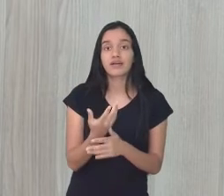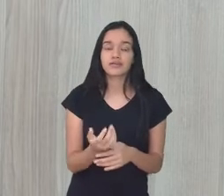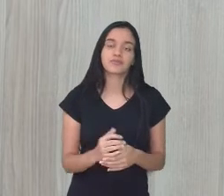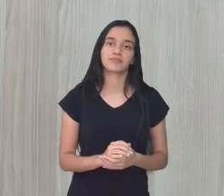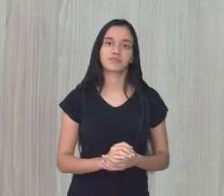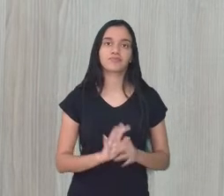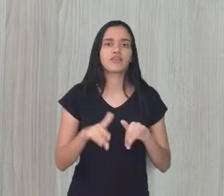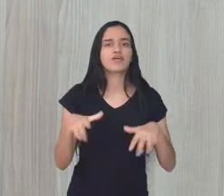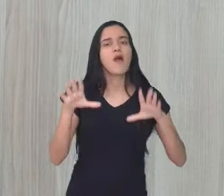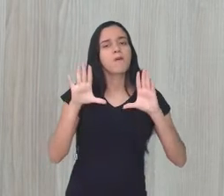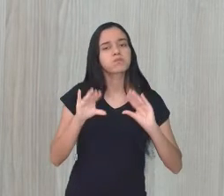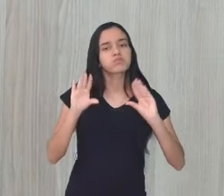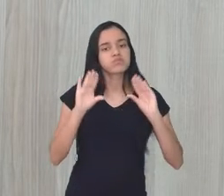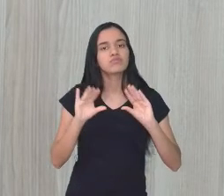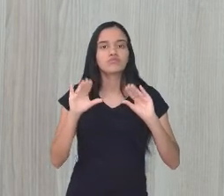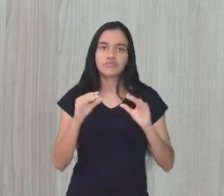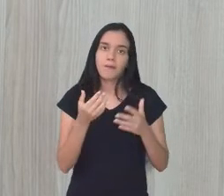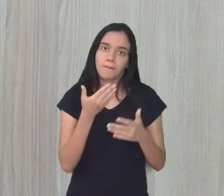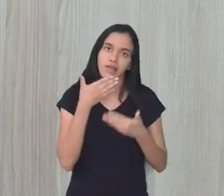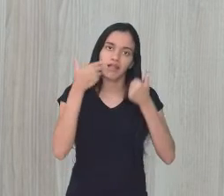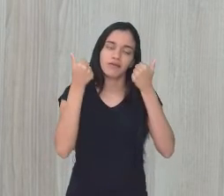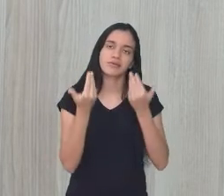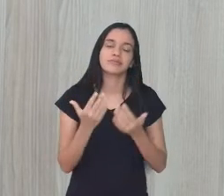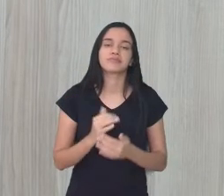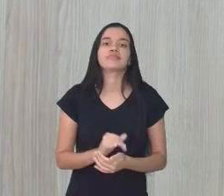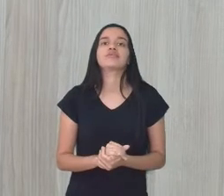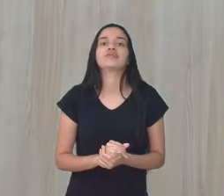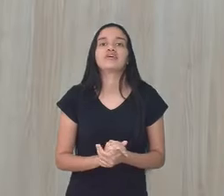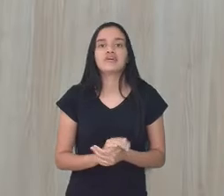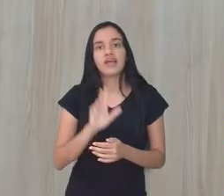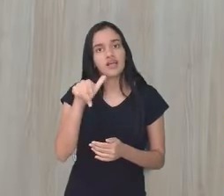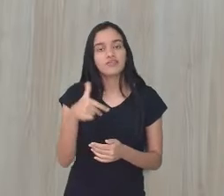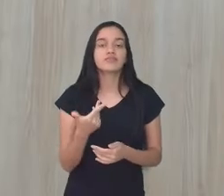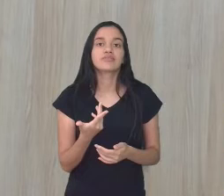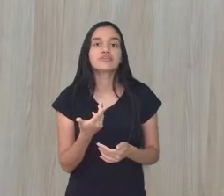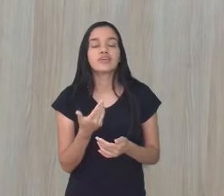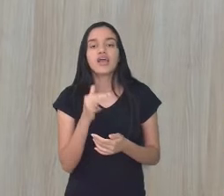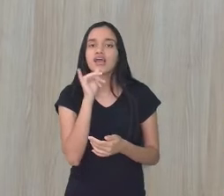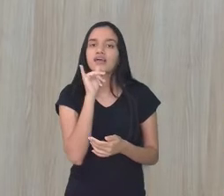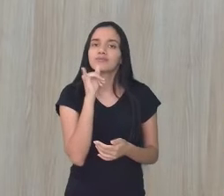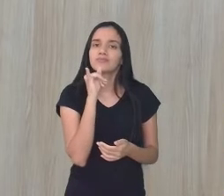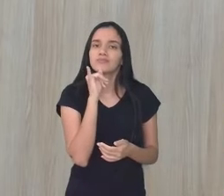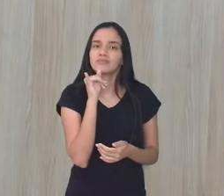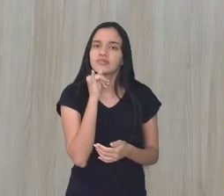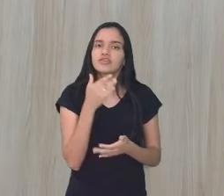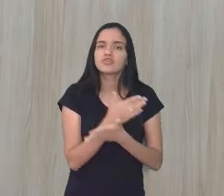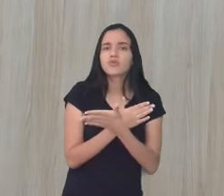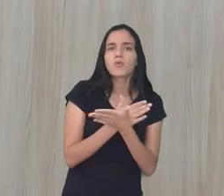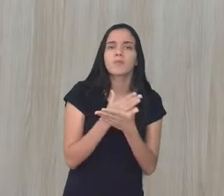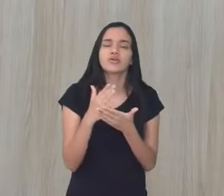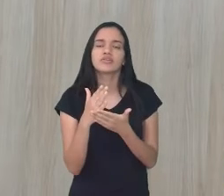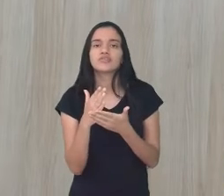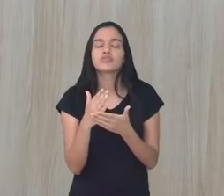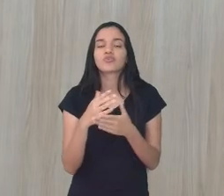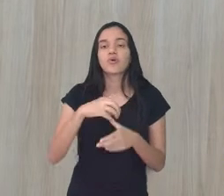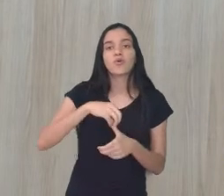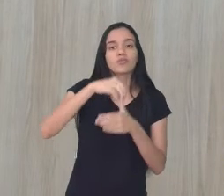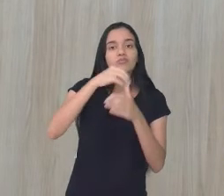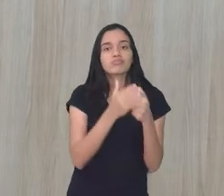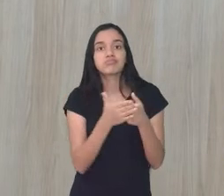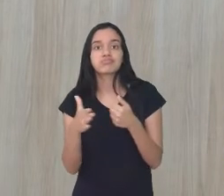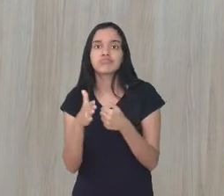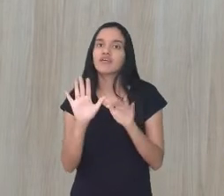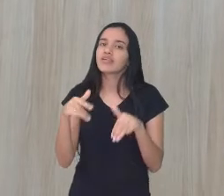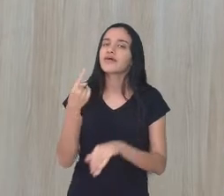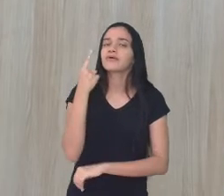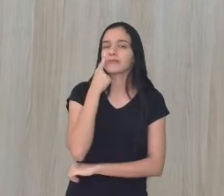seja o mais confortável possível. Exatamente, pois é. E foi assim, né, que começou o primeiro reinado. Então,